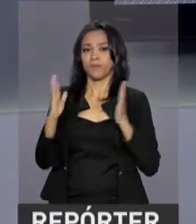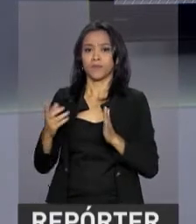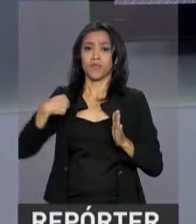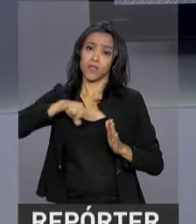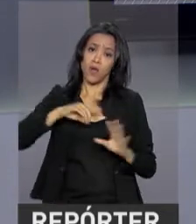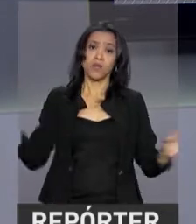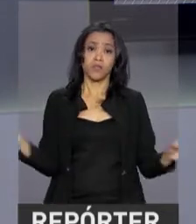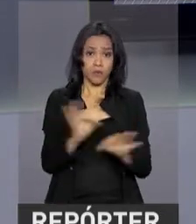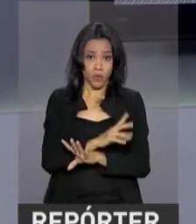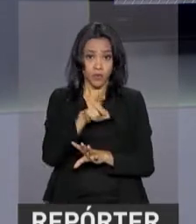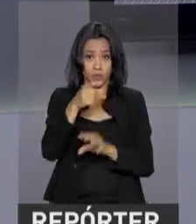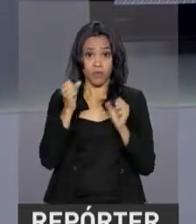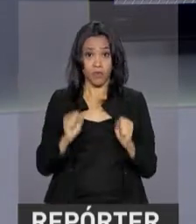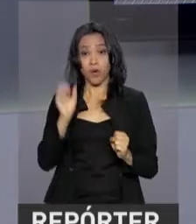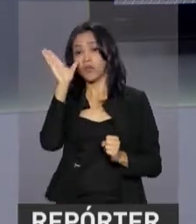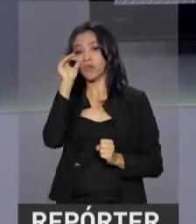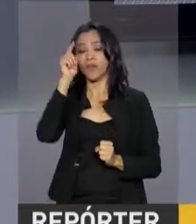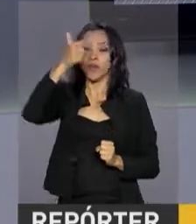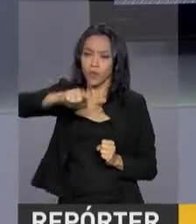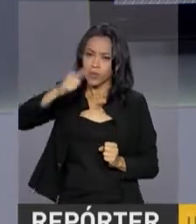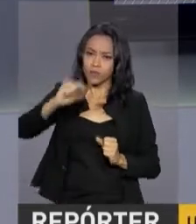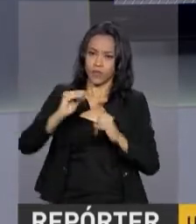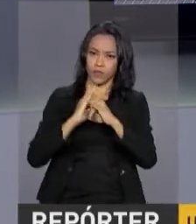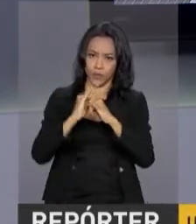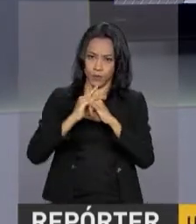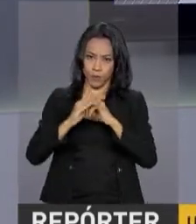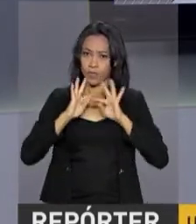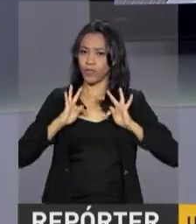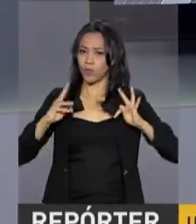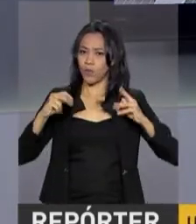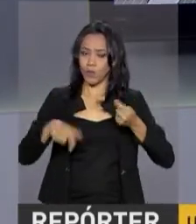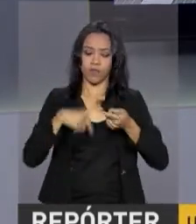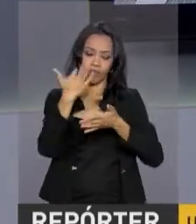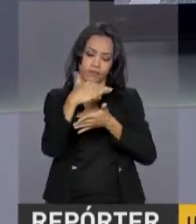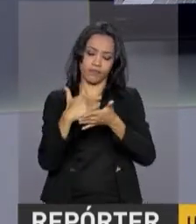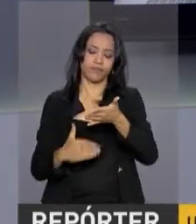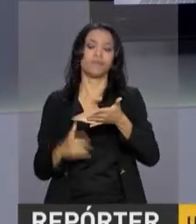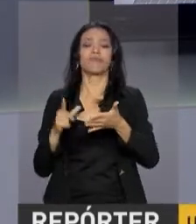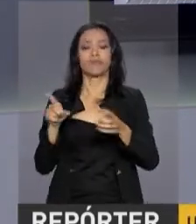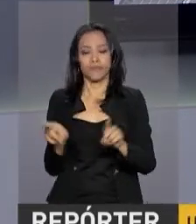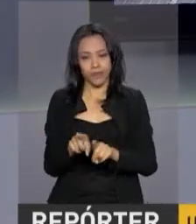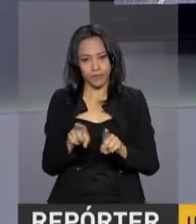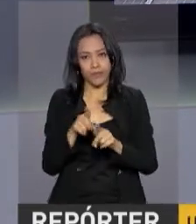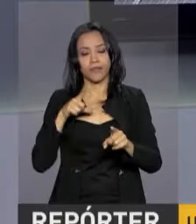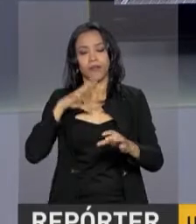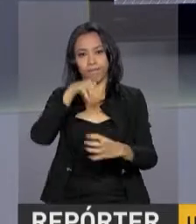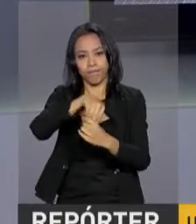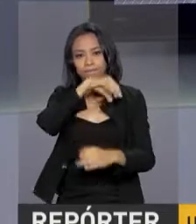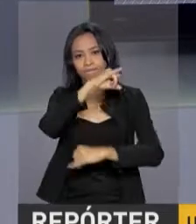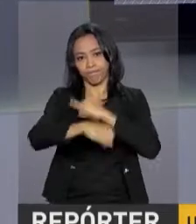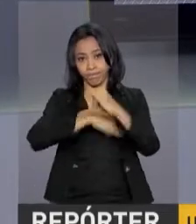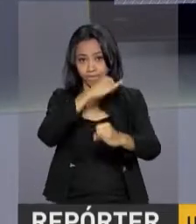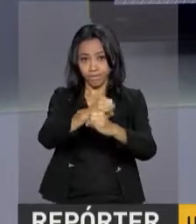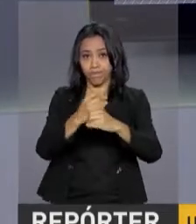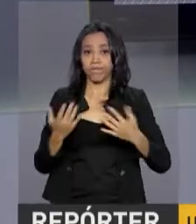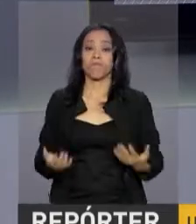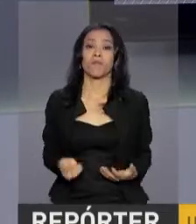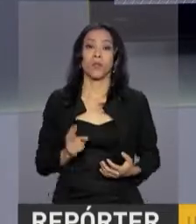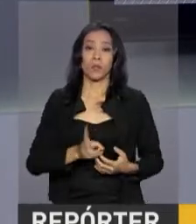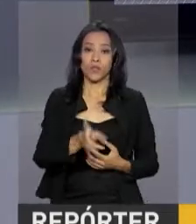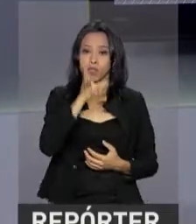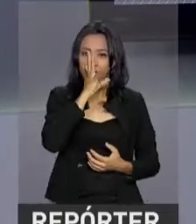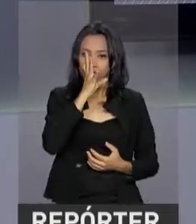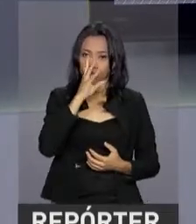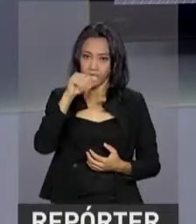ficamos por aqui você pode rever as reportagens no youtube e toda nossa programação também está na página da nbr na internet